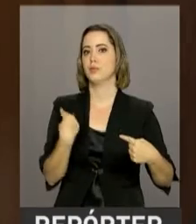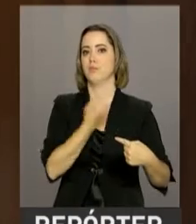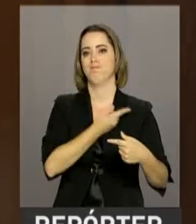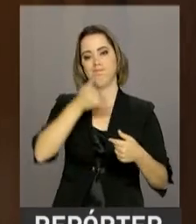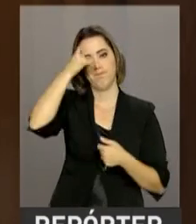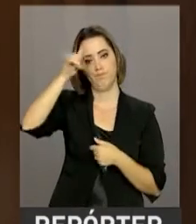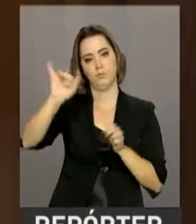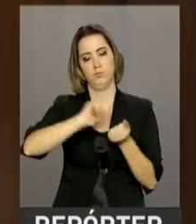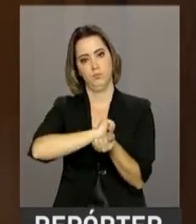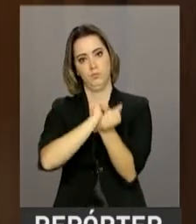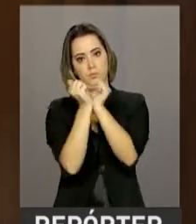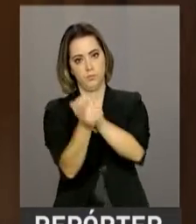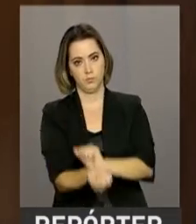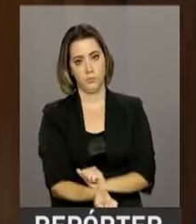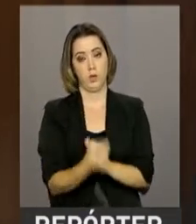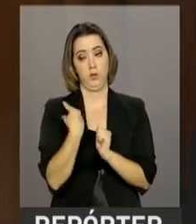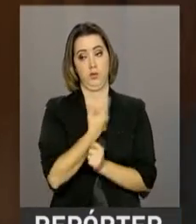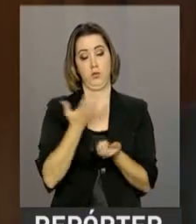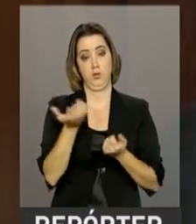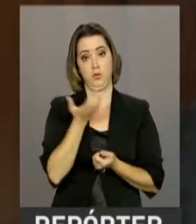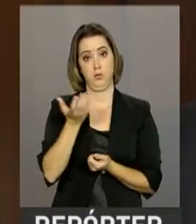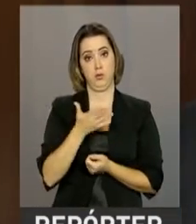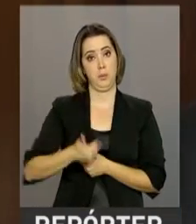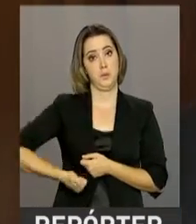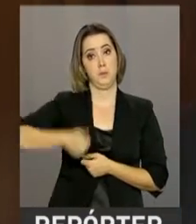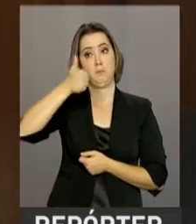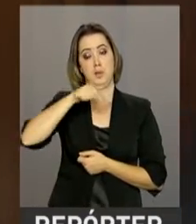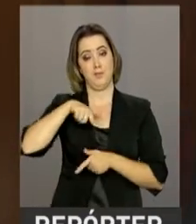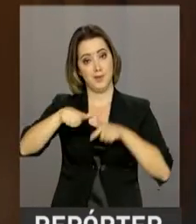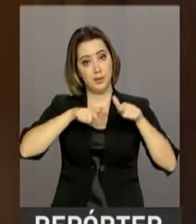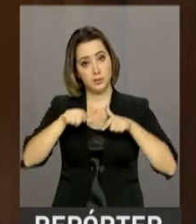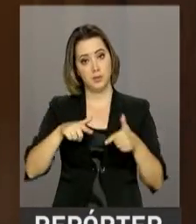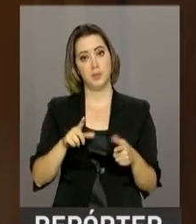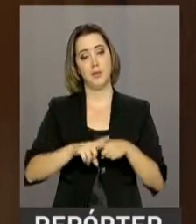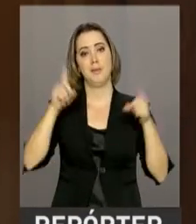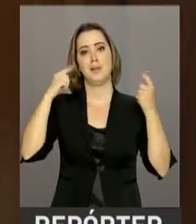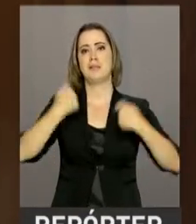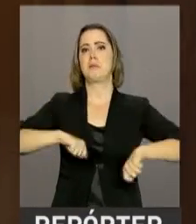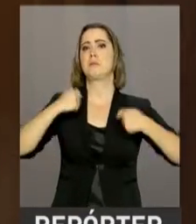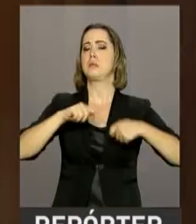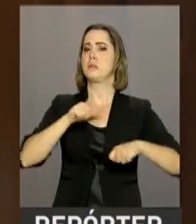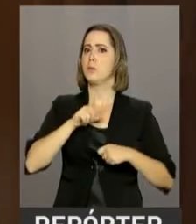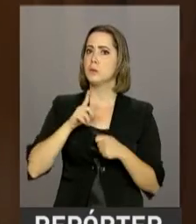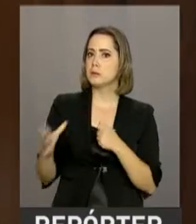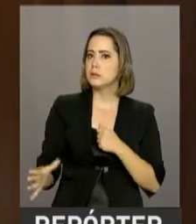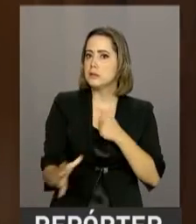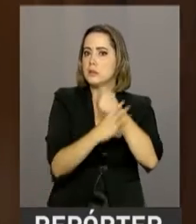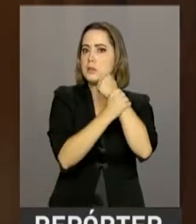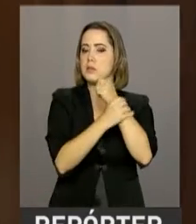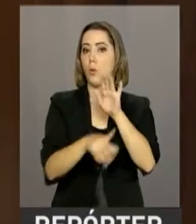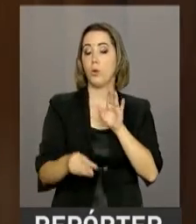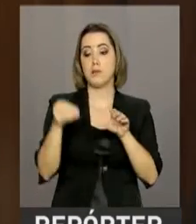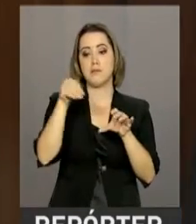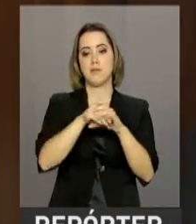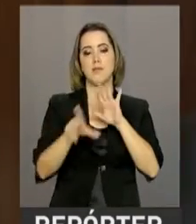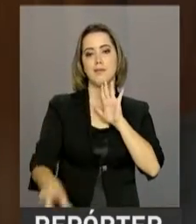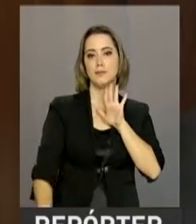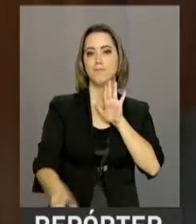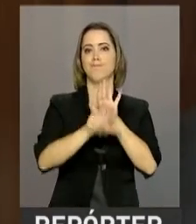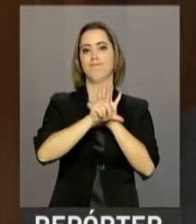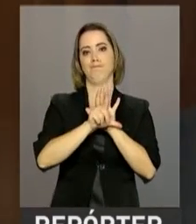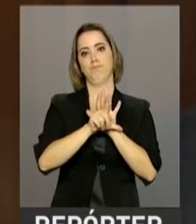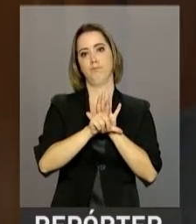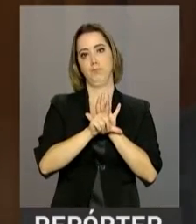potencializar essas ações agora nós precisamos enxergar ante a legais segurança